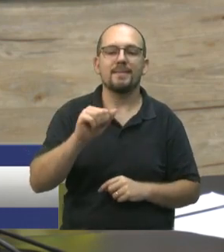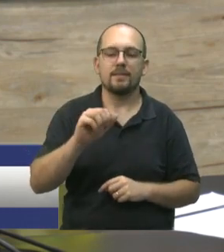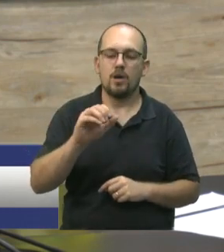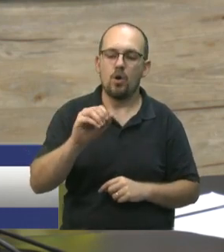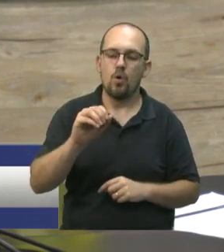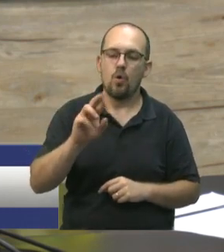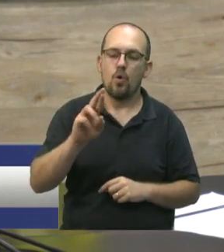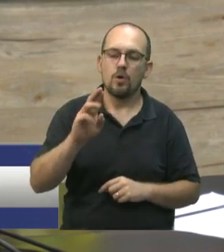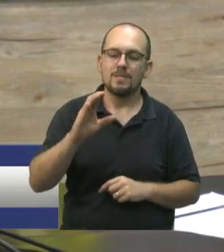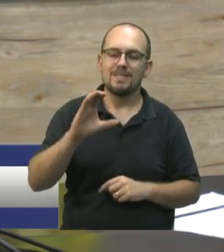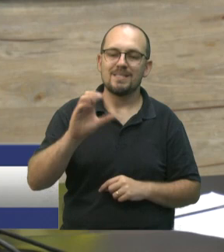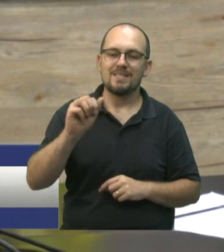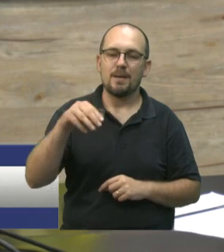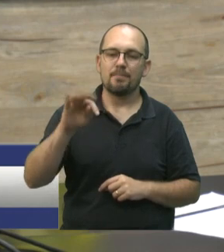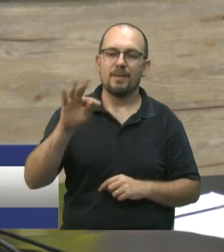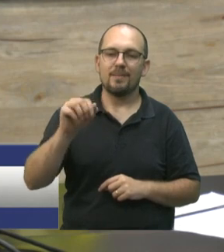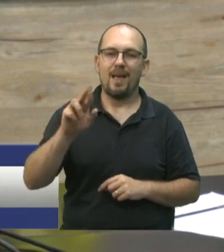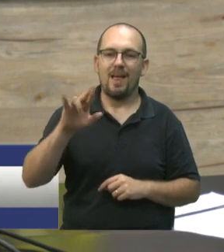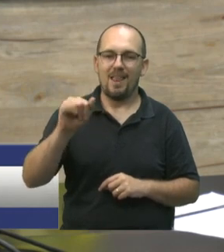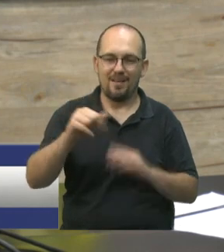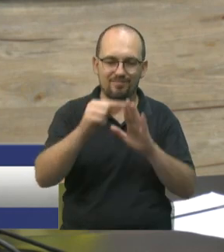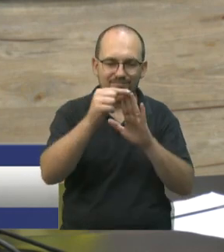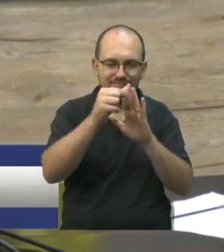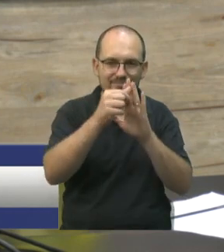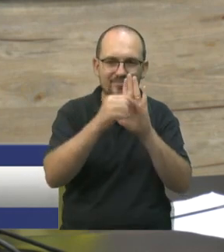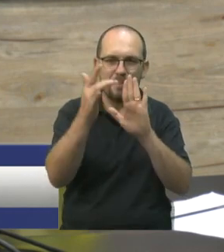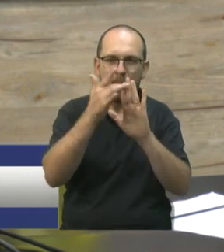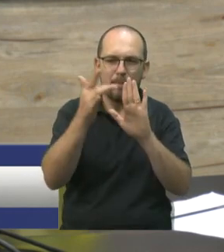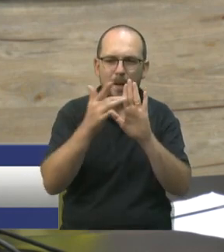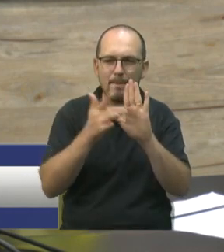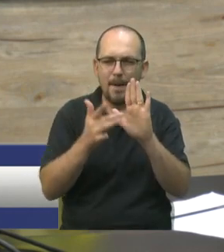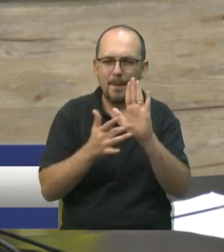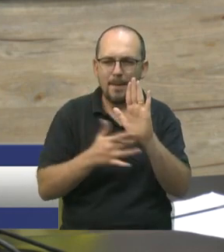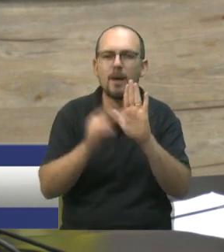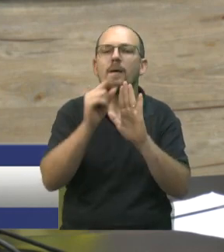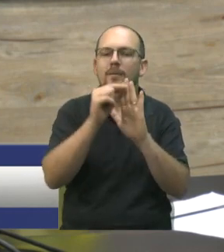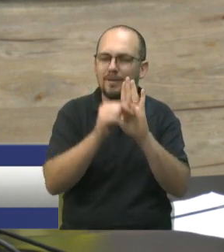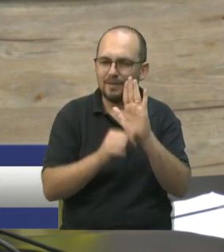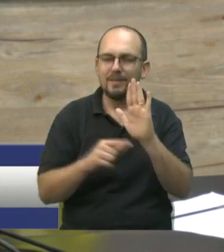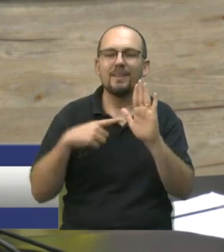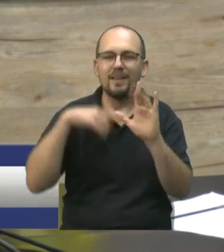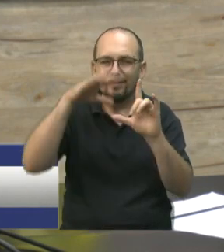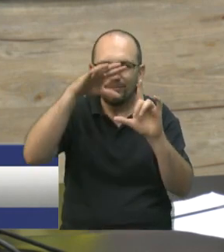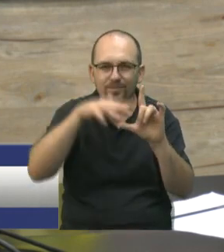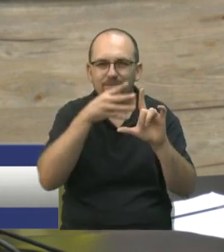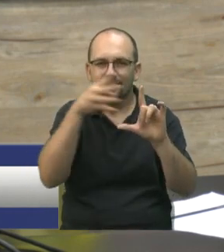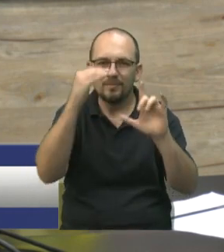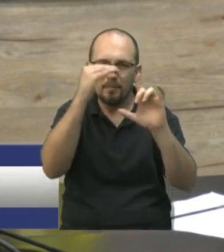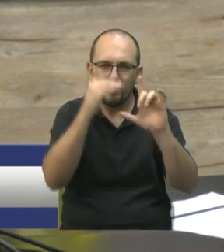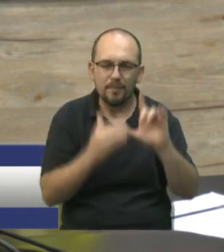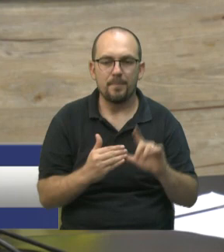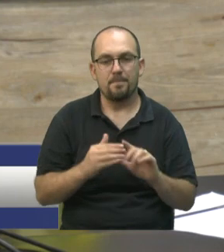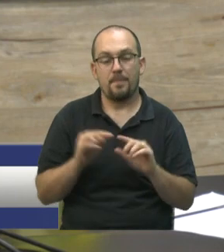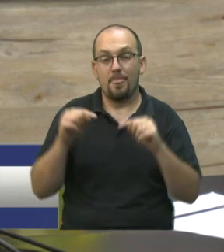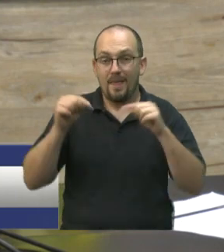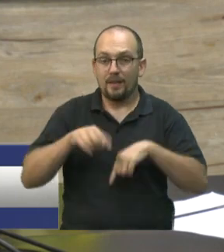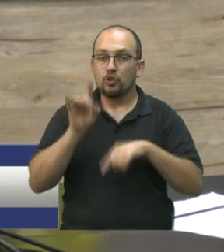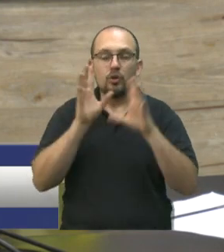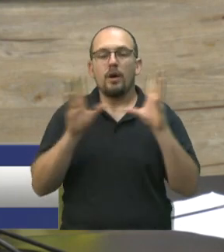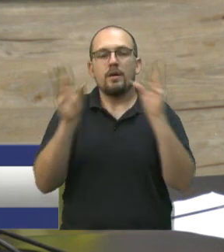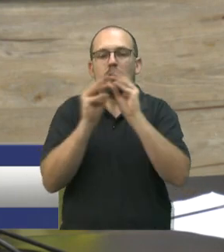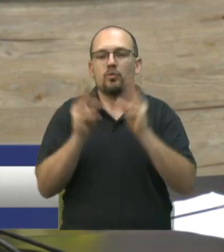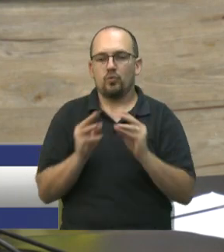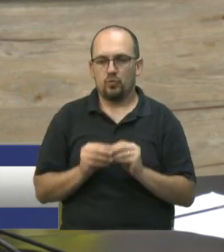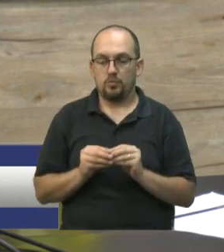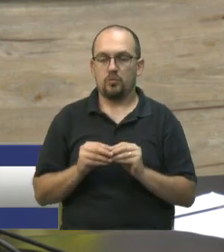forma analítica. E aí entra naquilo que o secretário estava narrando. Nós compomos esse investimento